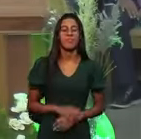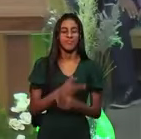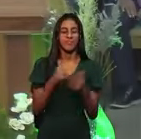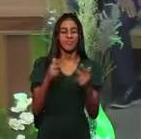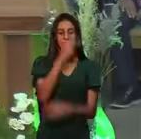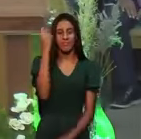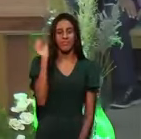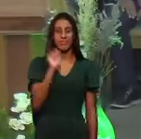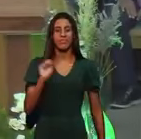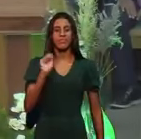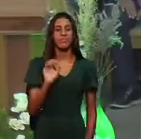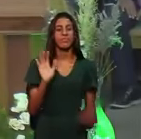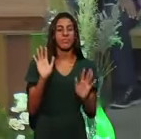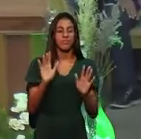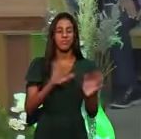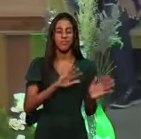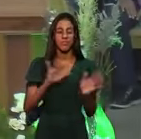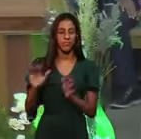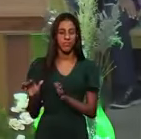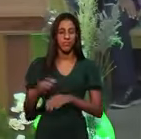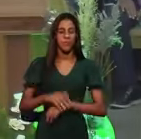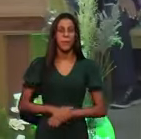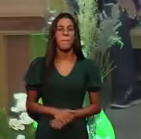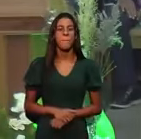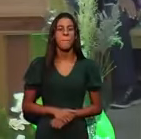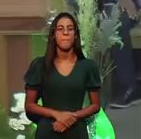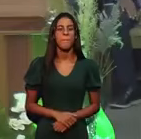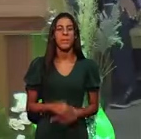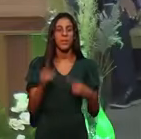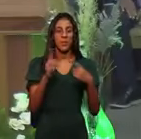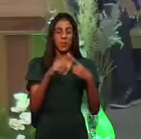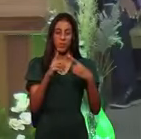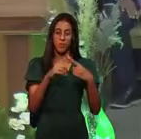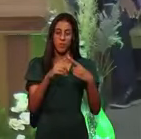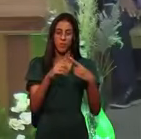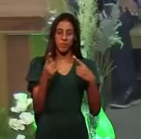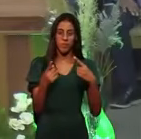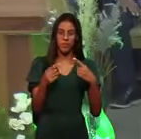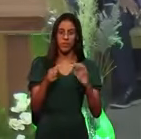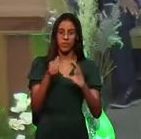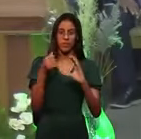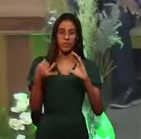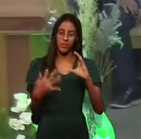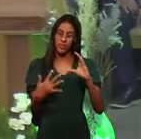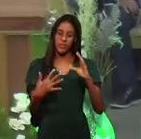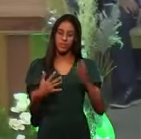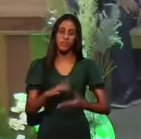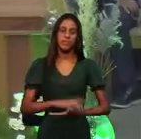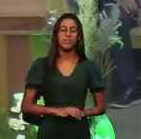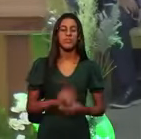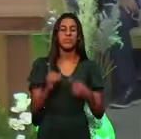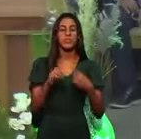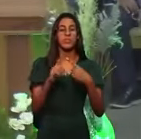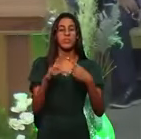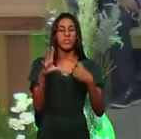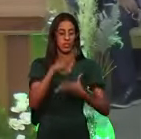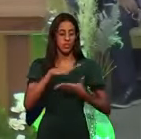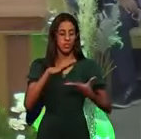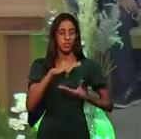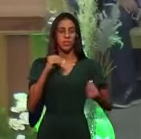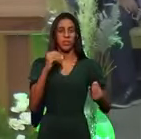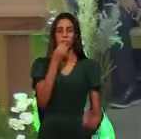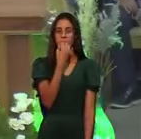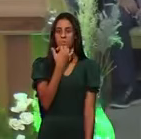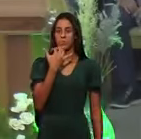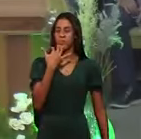Olha para cá. Qual é o primeiro sinal de uma verdadeira espiritualidade? A alma está? A alma